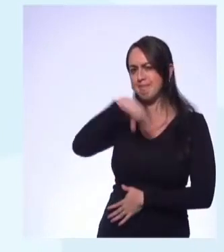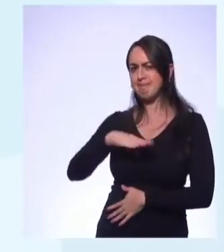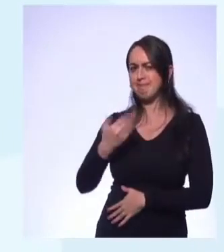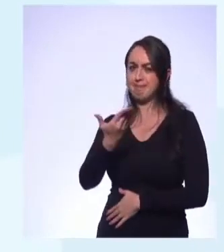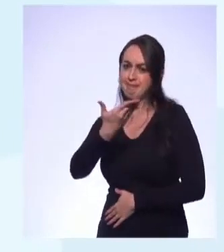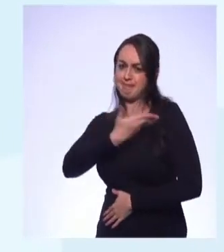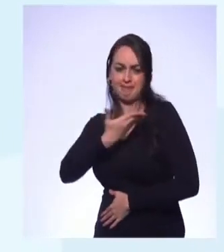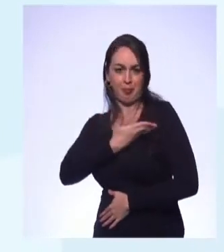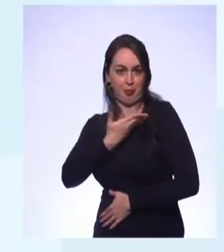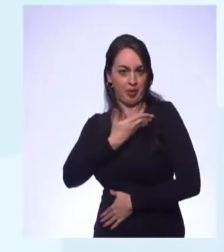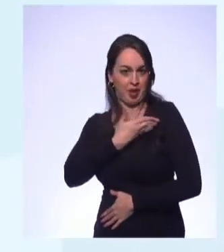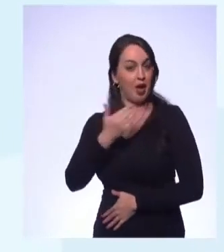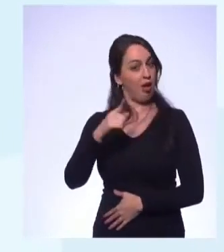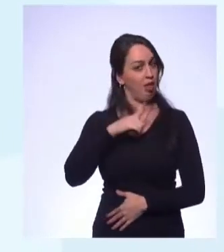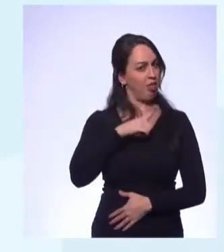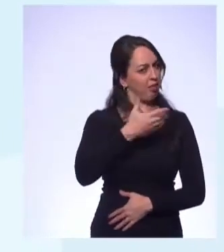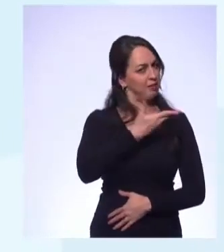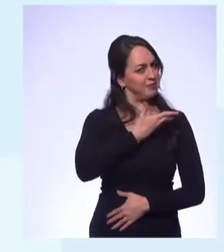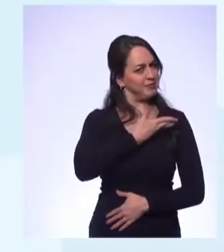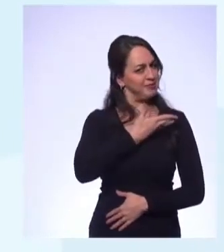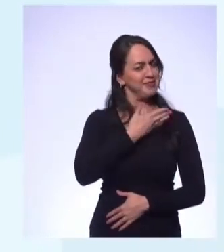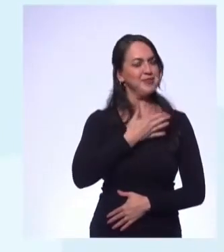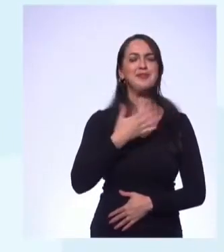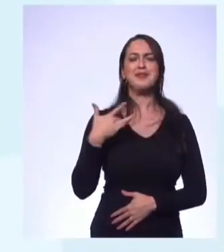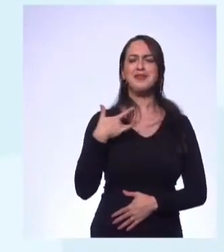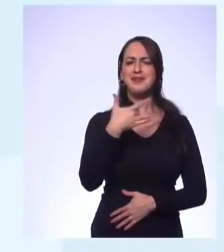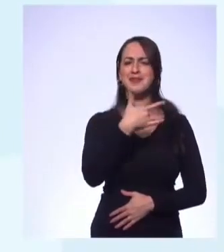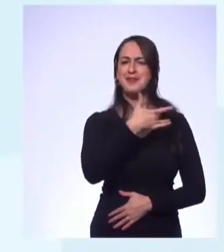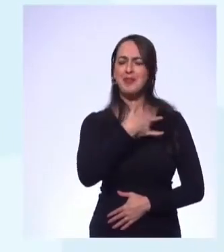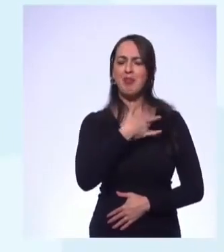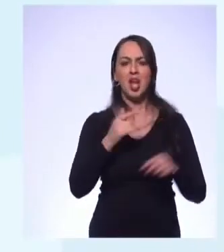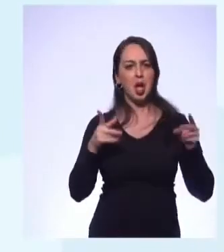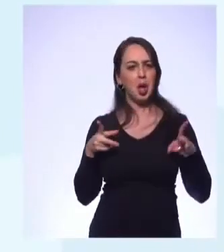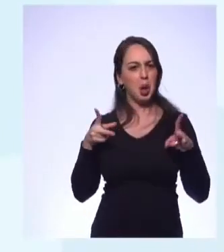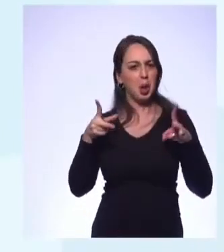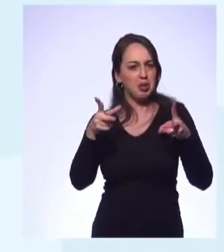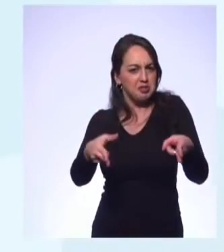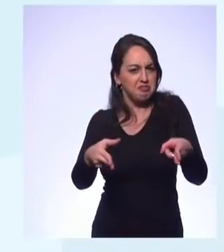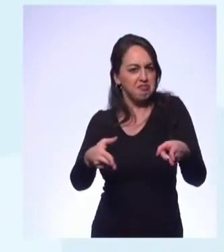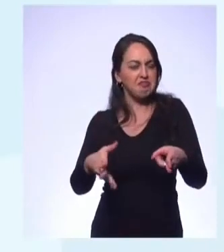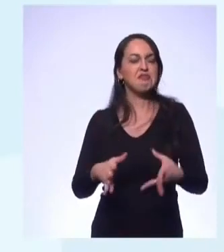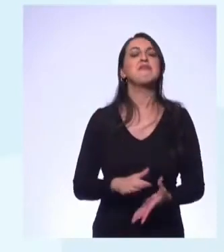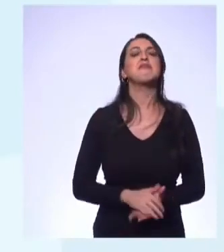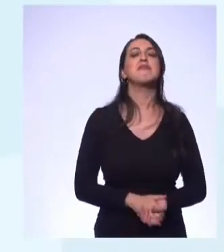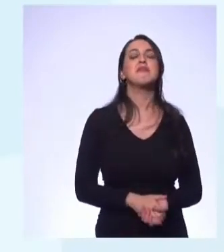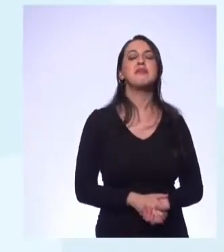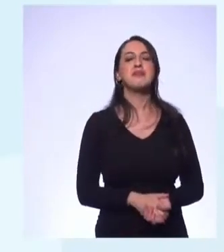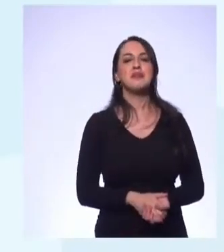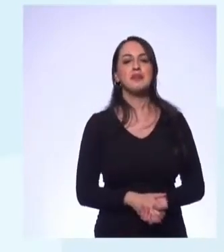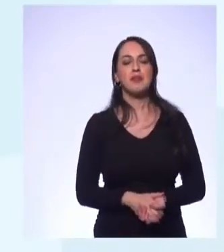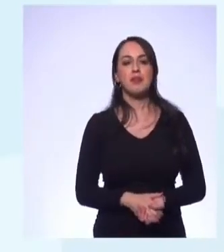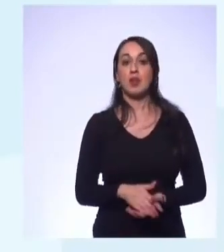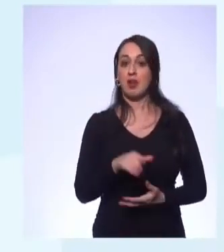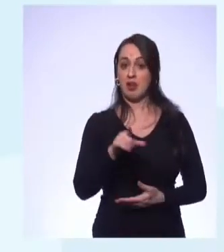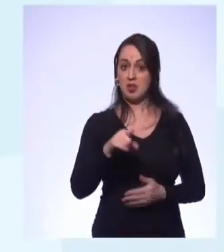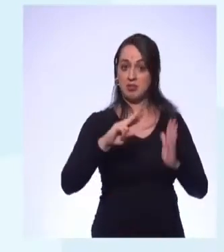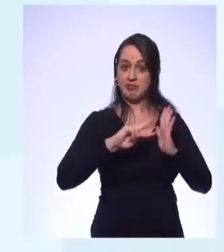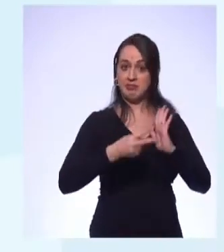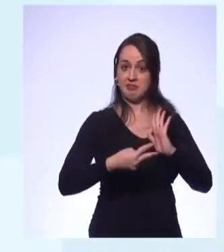cultivar amizades sadias, cortar certas mordomias. Esse é o sinal de